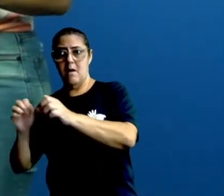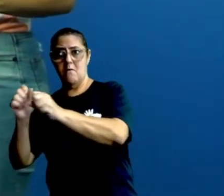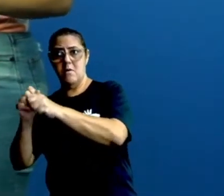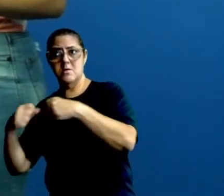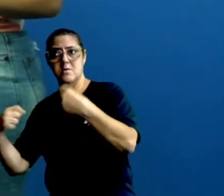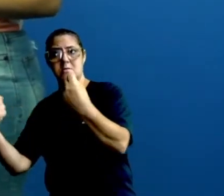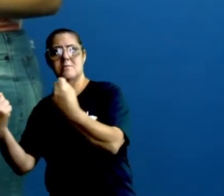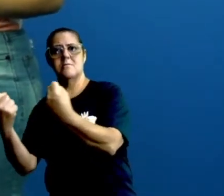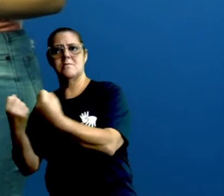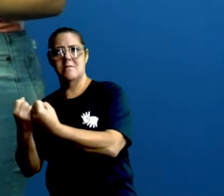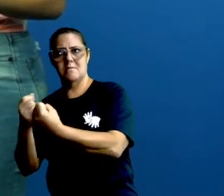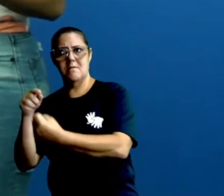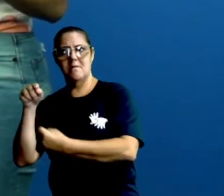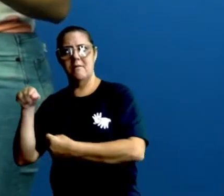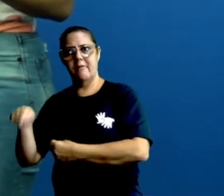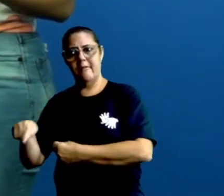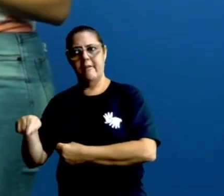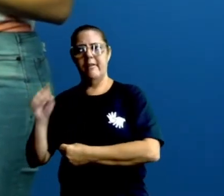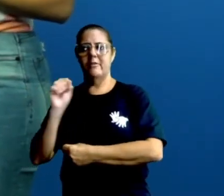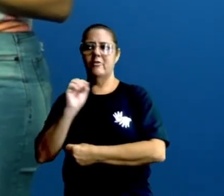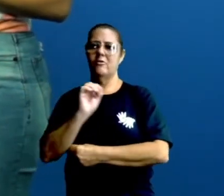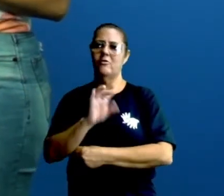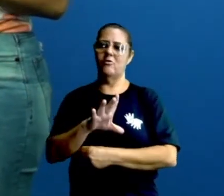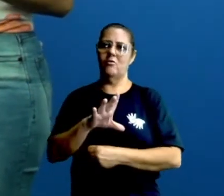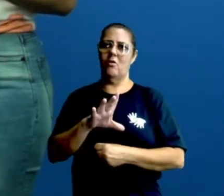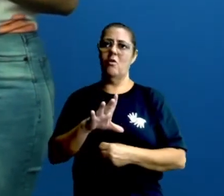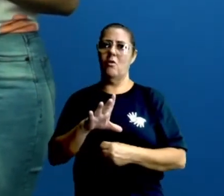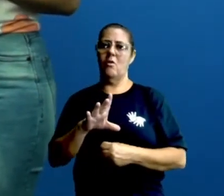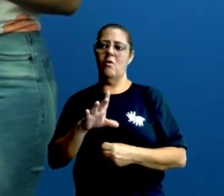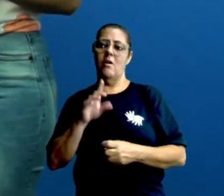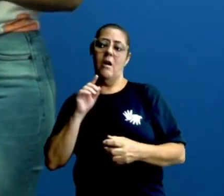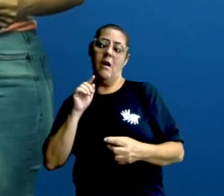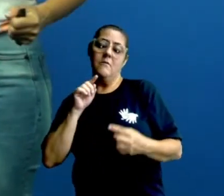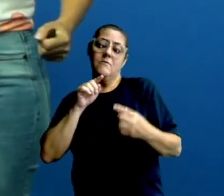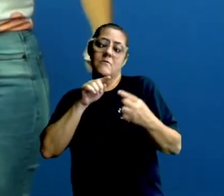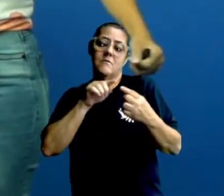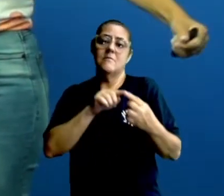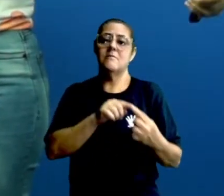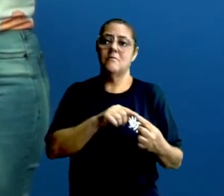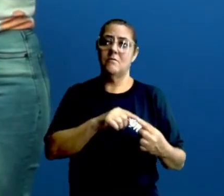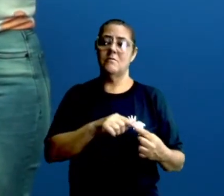sociedade, uma sociedade que tinha por finalidade